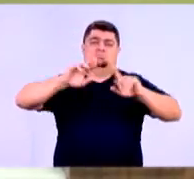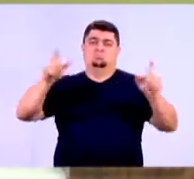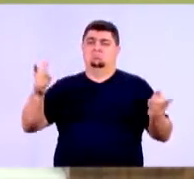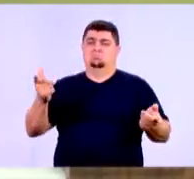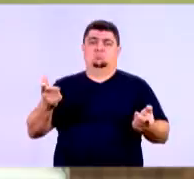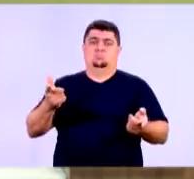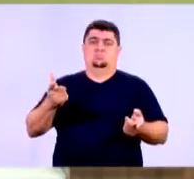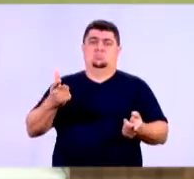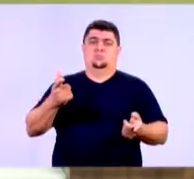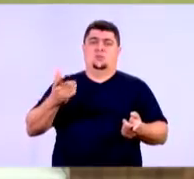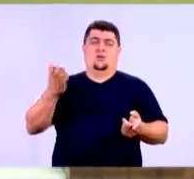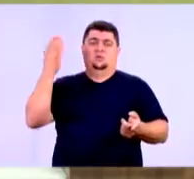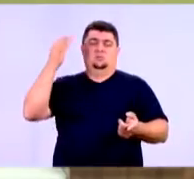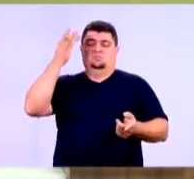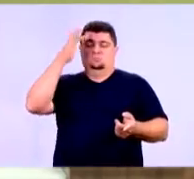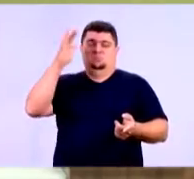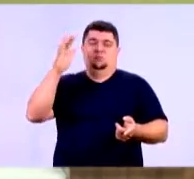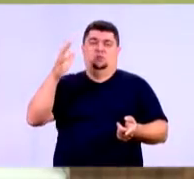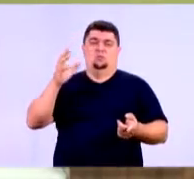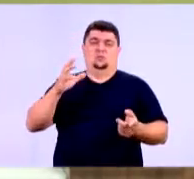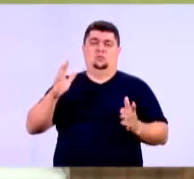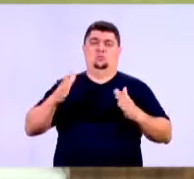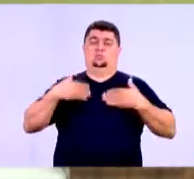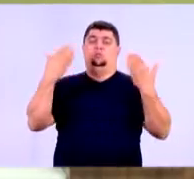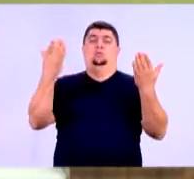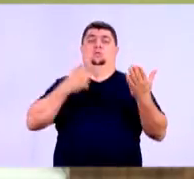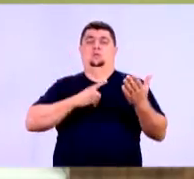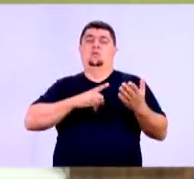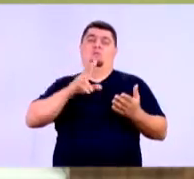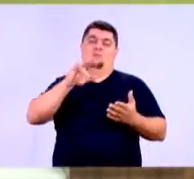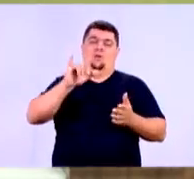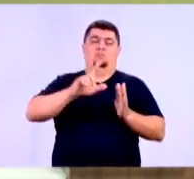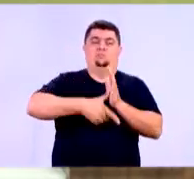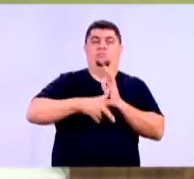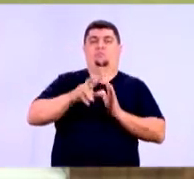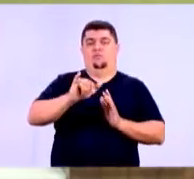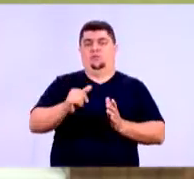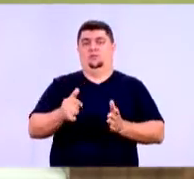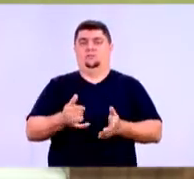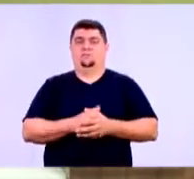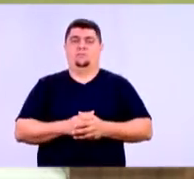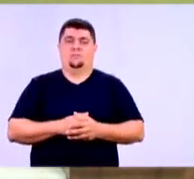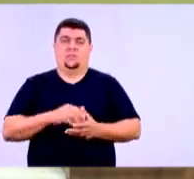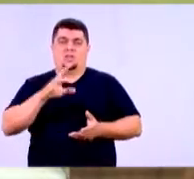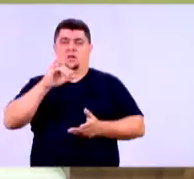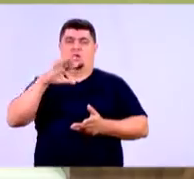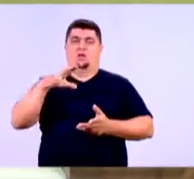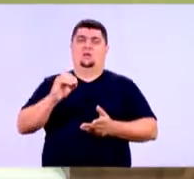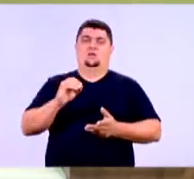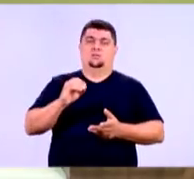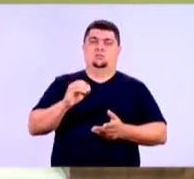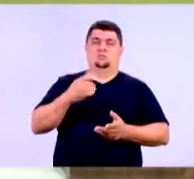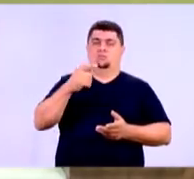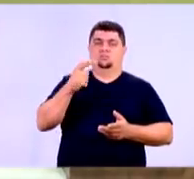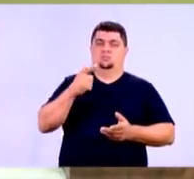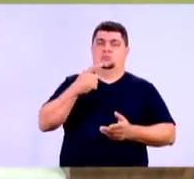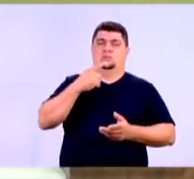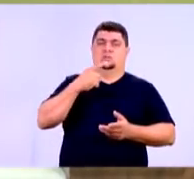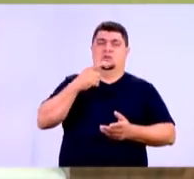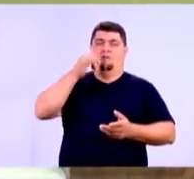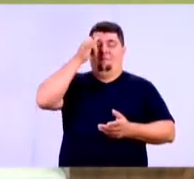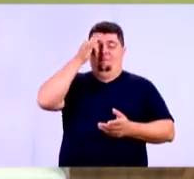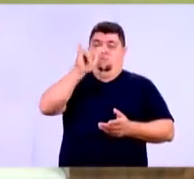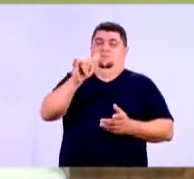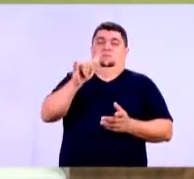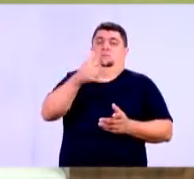ela mesma não previa e ela vai acabar por se tornar inadimplente. Então o risco, ele não tem como ser evitado, ele tem